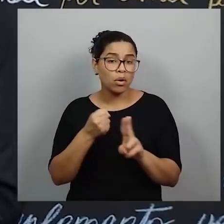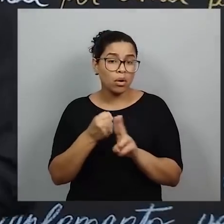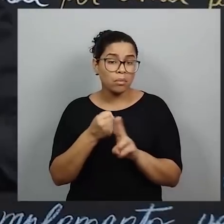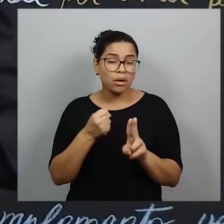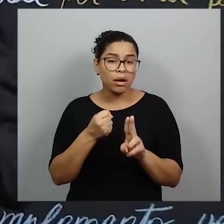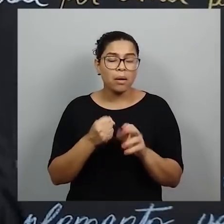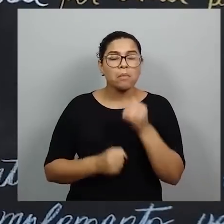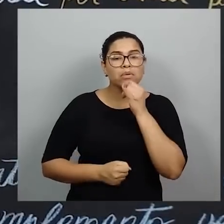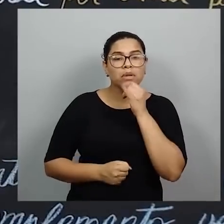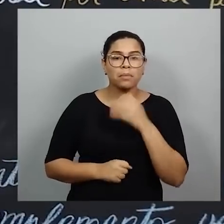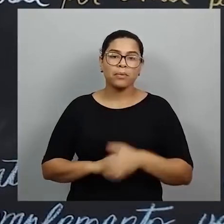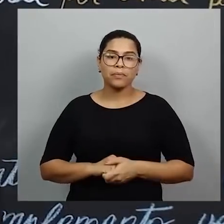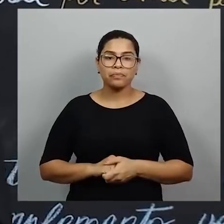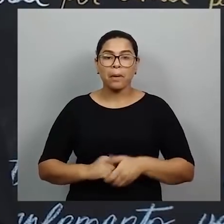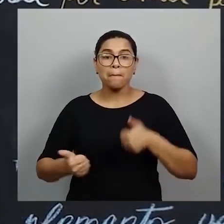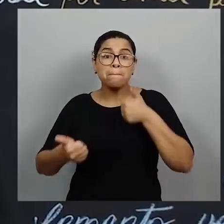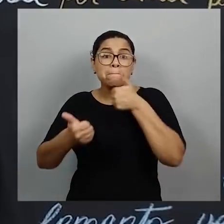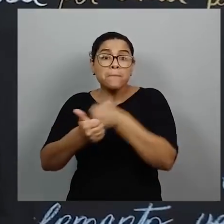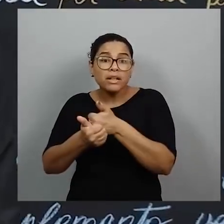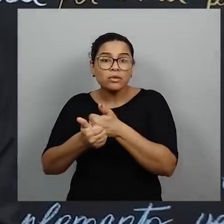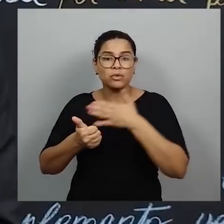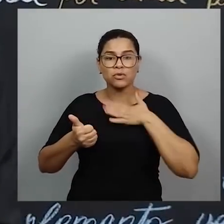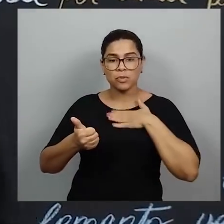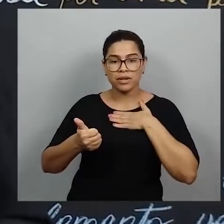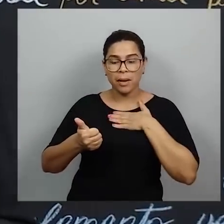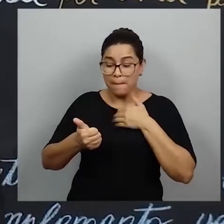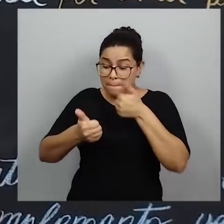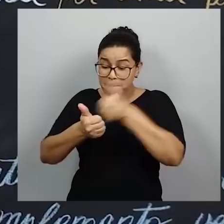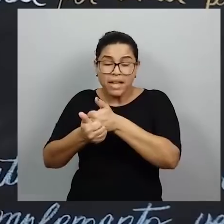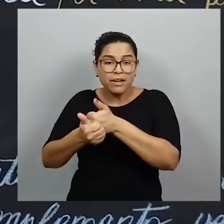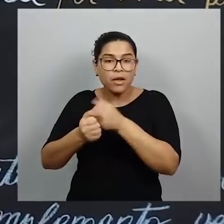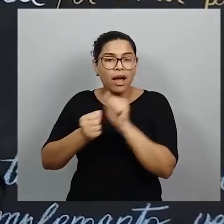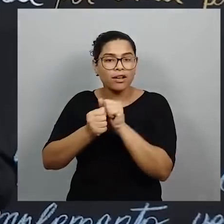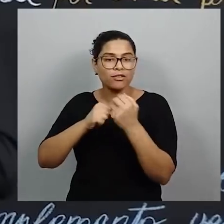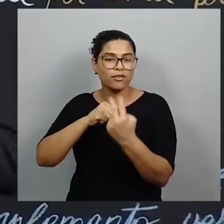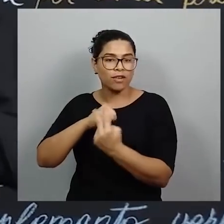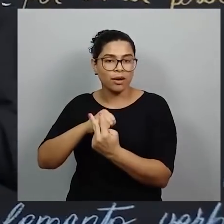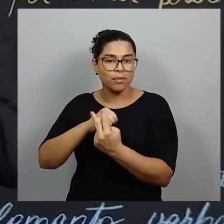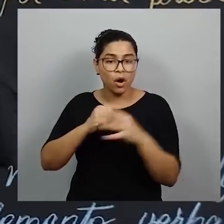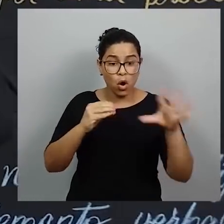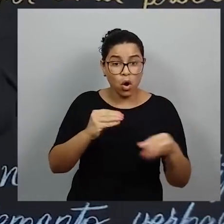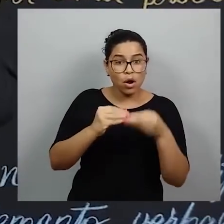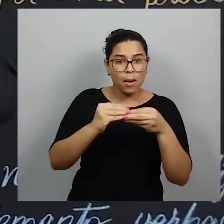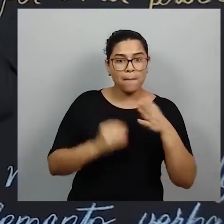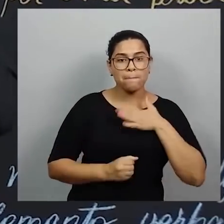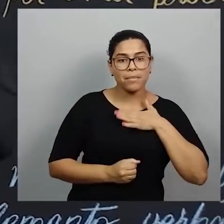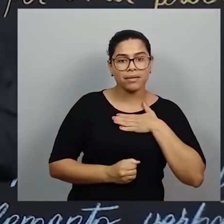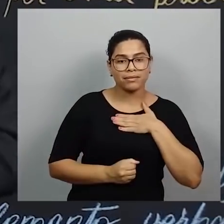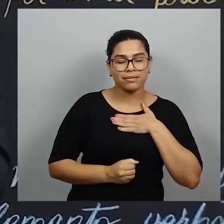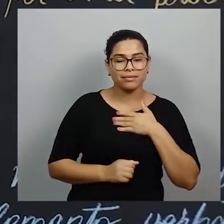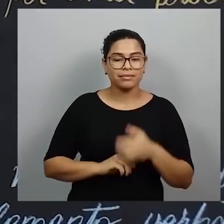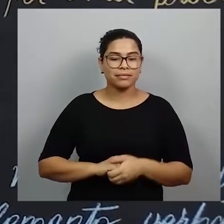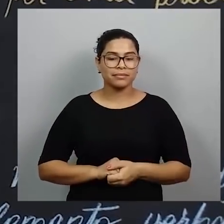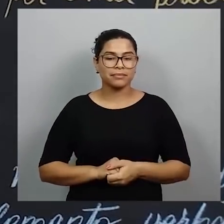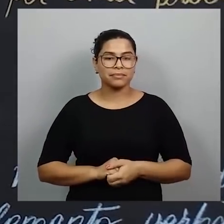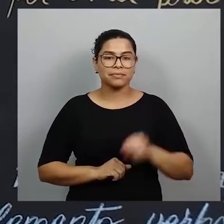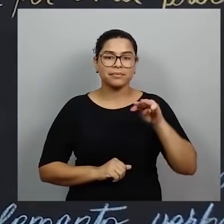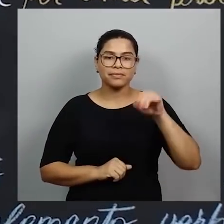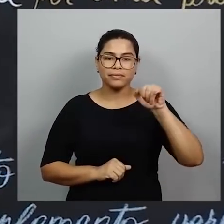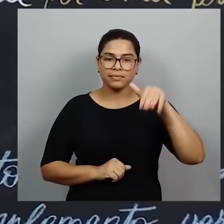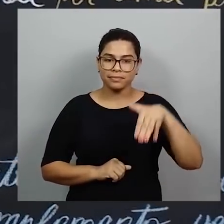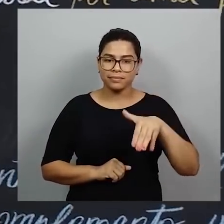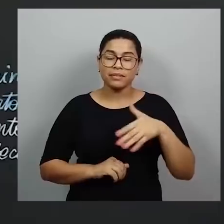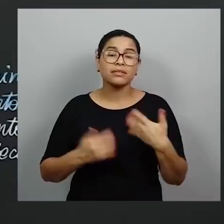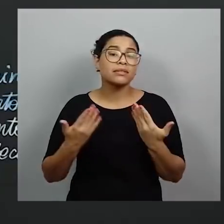está perto de mim. Nesse caso, eu tenho o advérbio perto e eu tenho um complemento que funciona como um pronome, que é o pronome